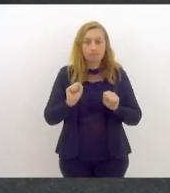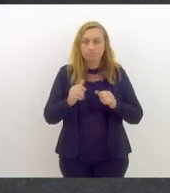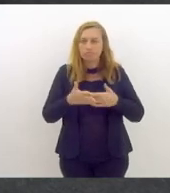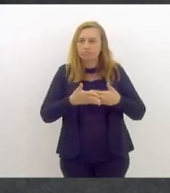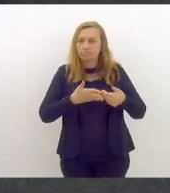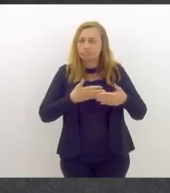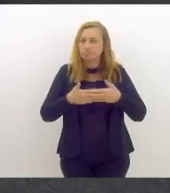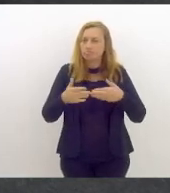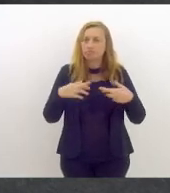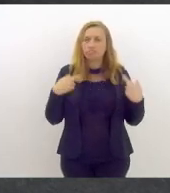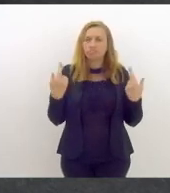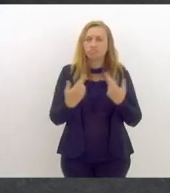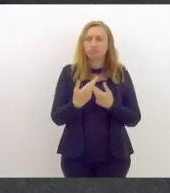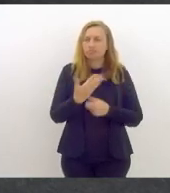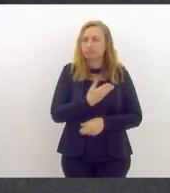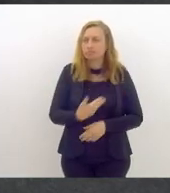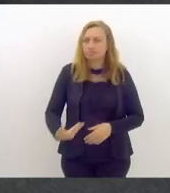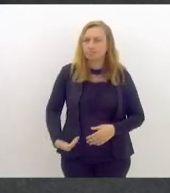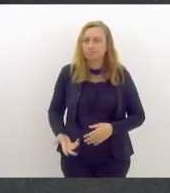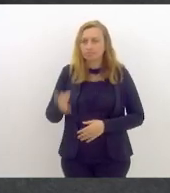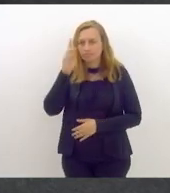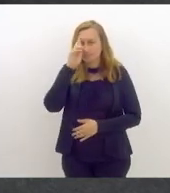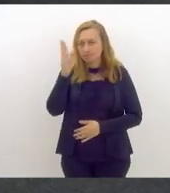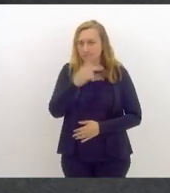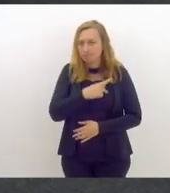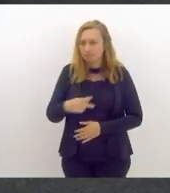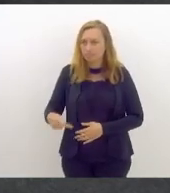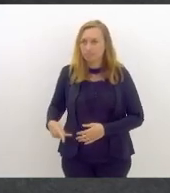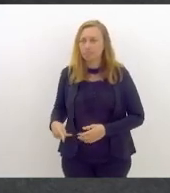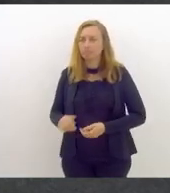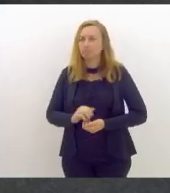qualquer audiência pública, senhor presidente.